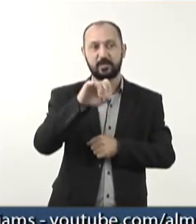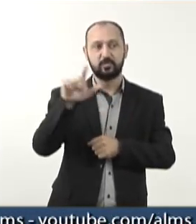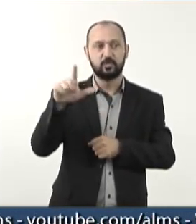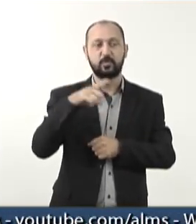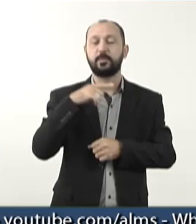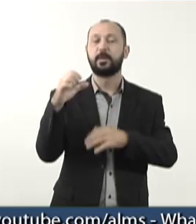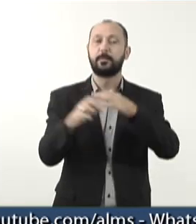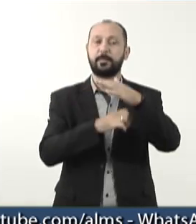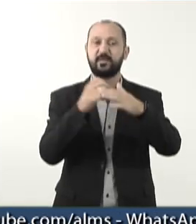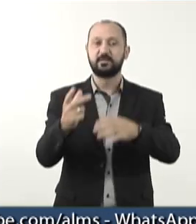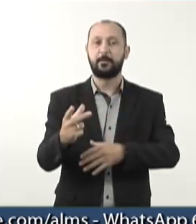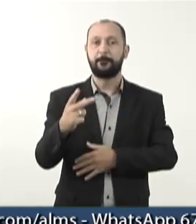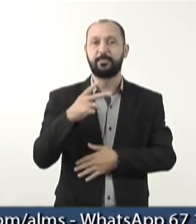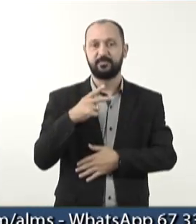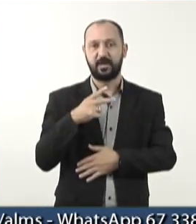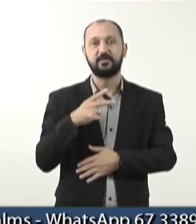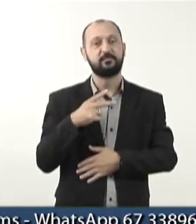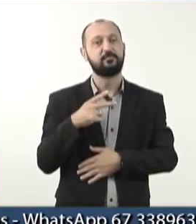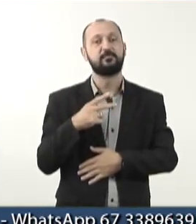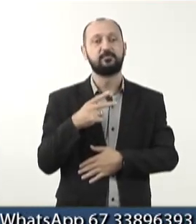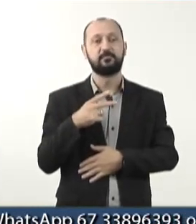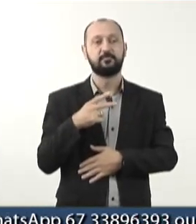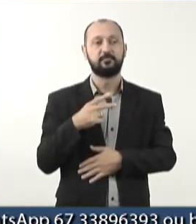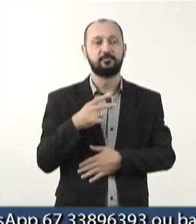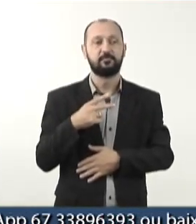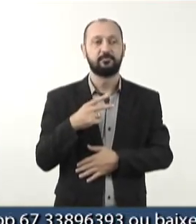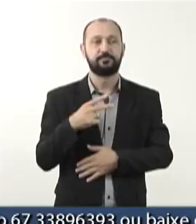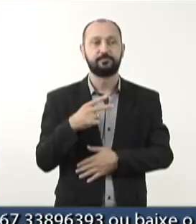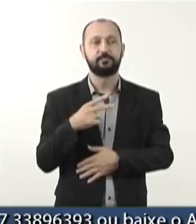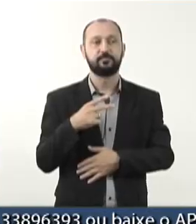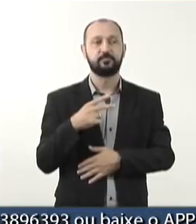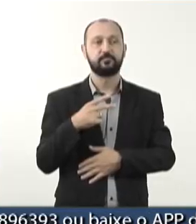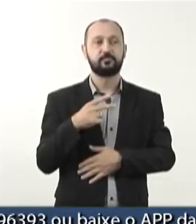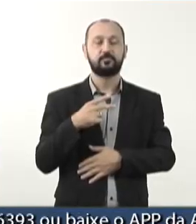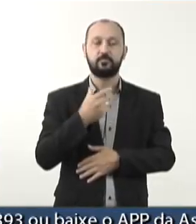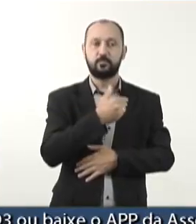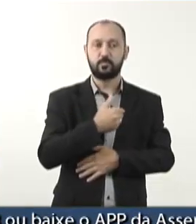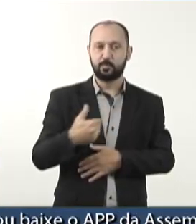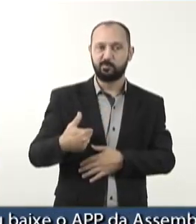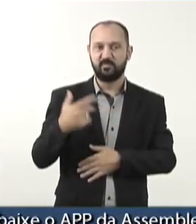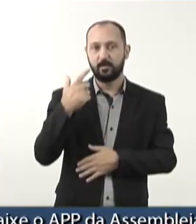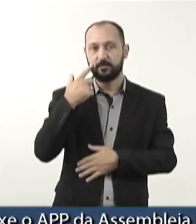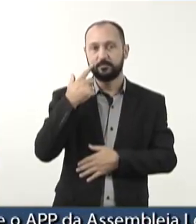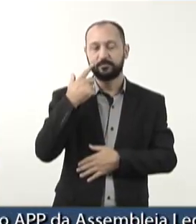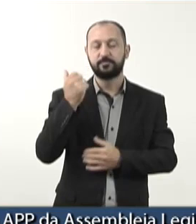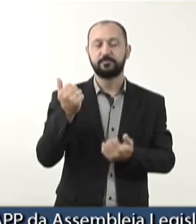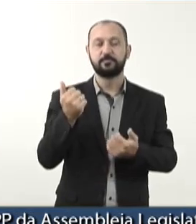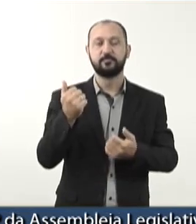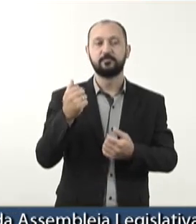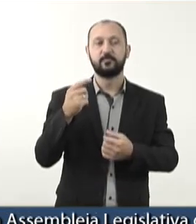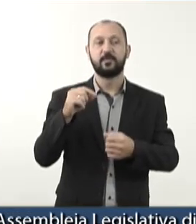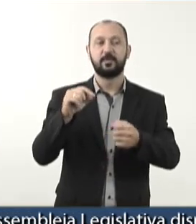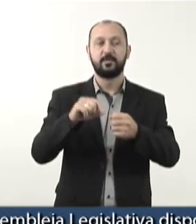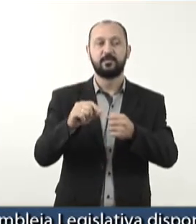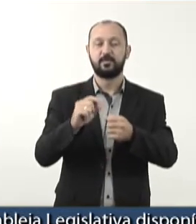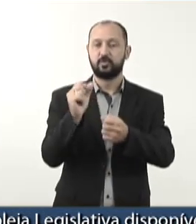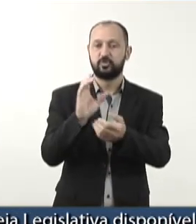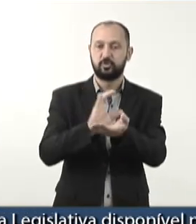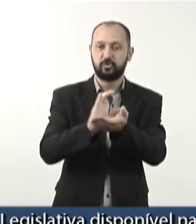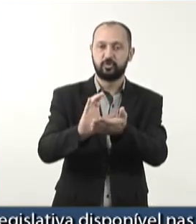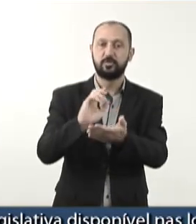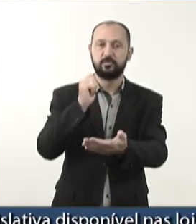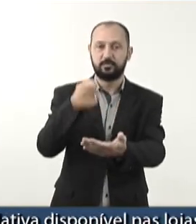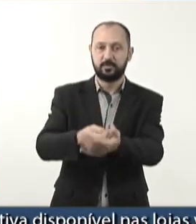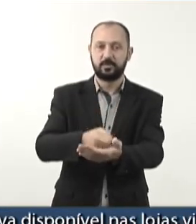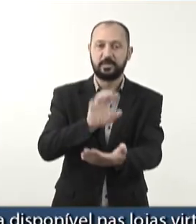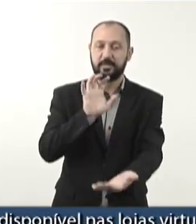empresa privada, certo, com o governo majoritário, de ir lá e fazer um investimento dentro da